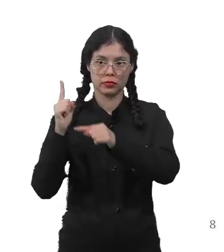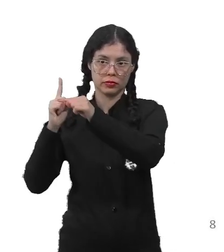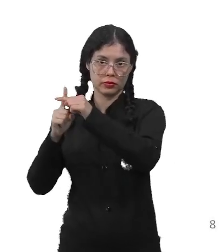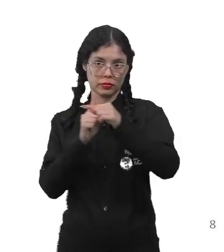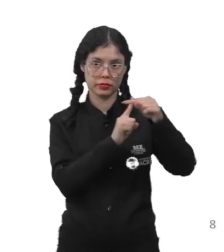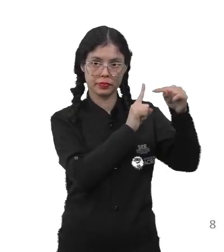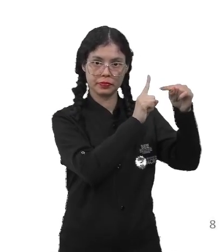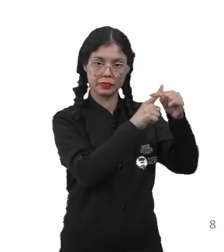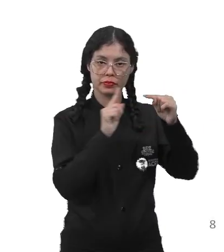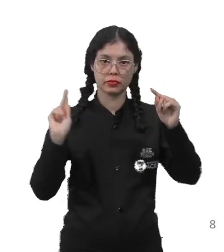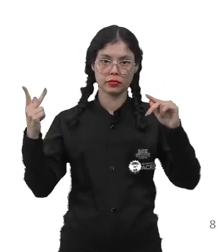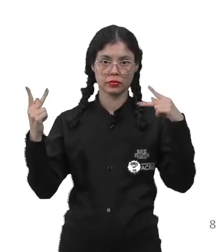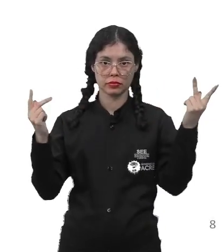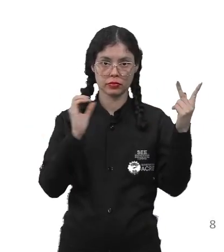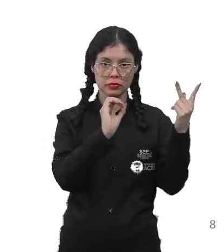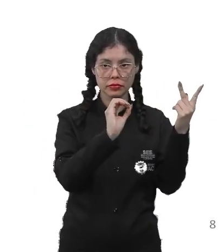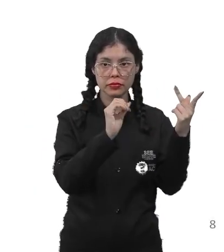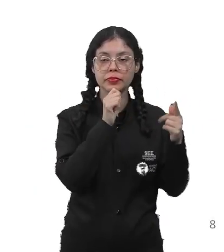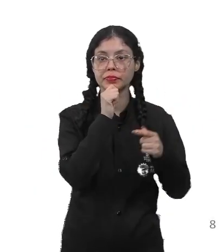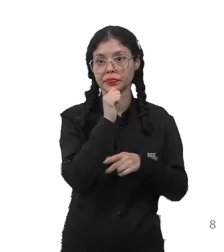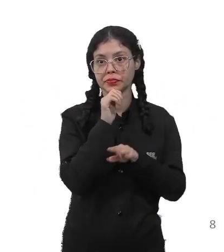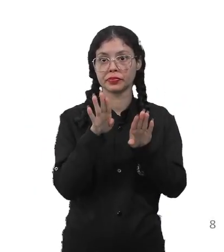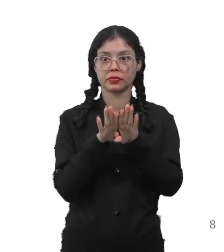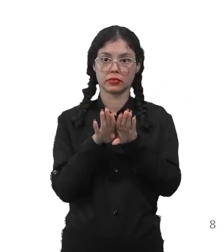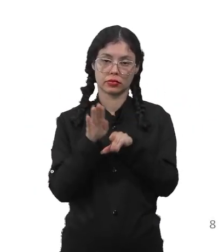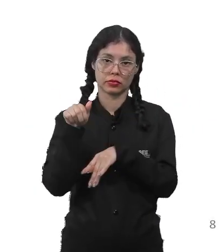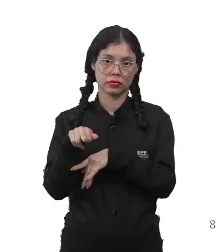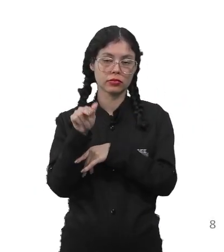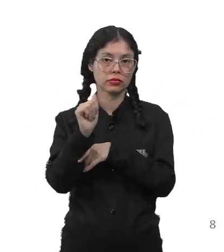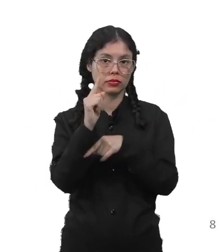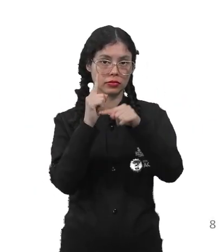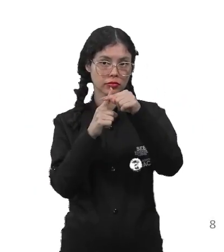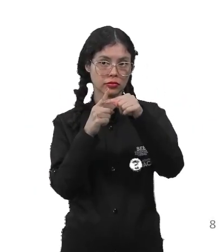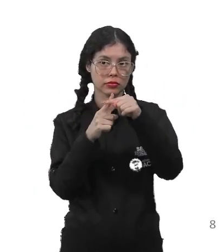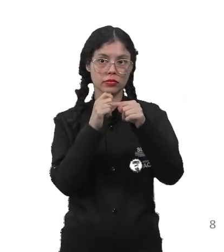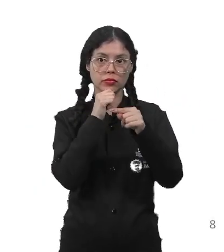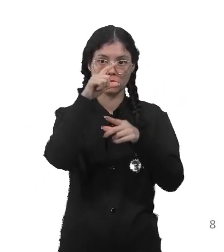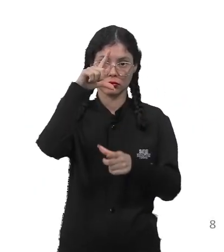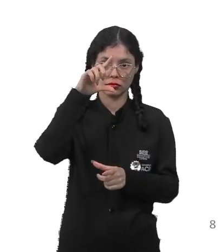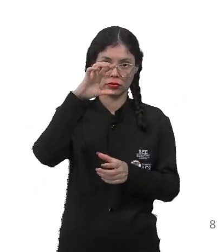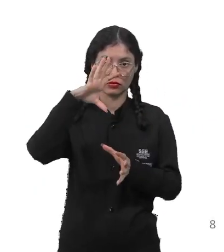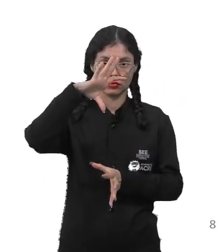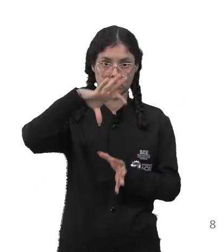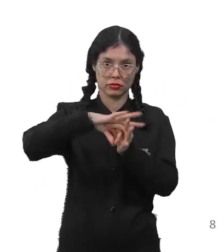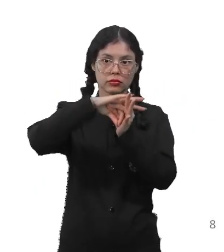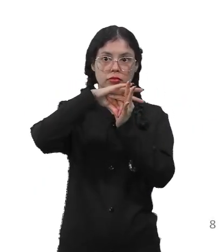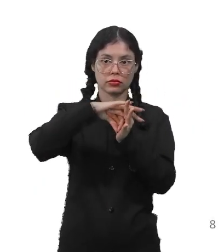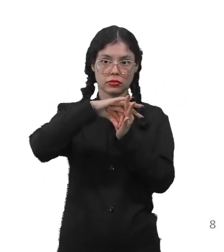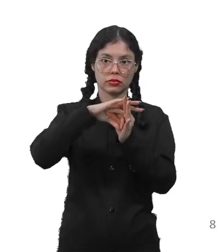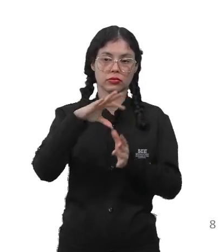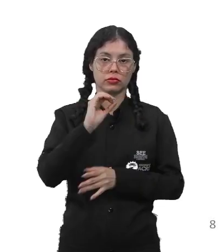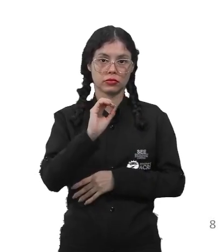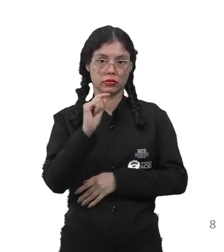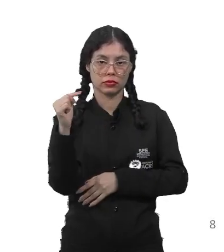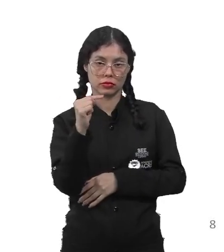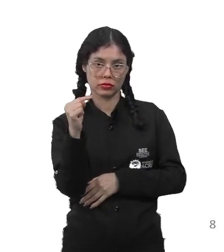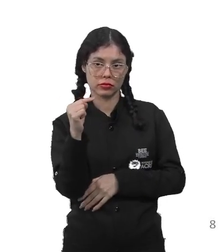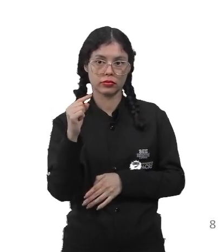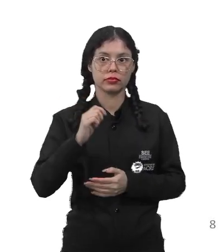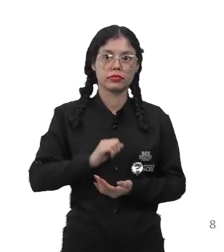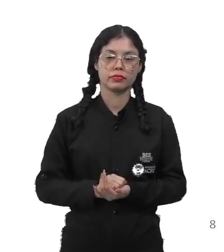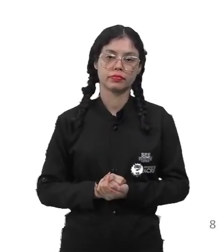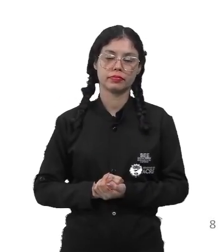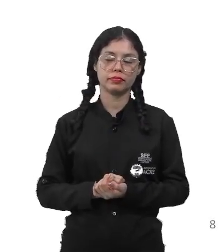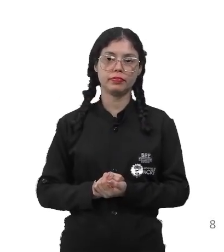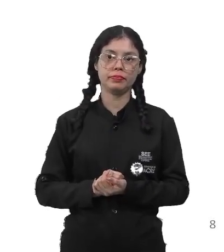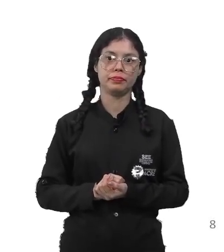cargas positivas. Isso quer dizer que esse sódio aqui, ele vai ligar com o oxigênio, já que ele é